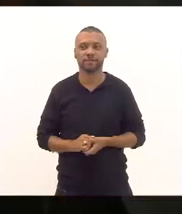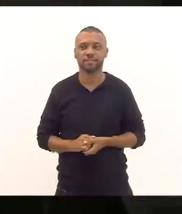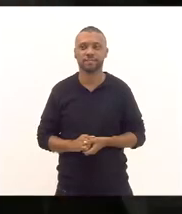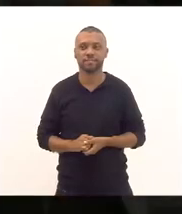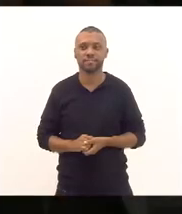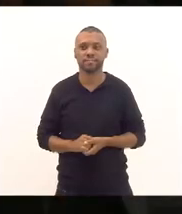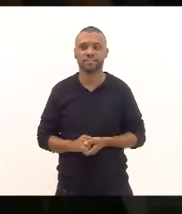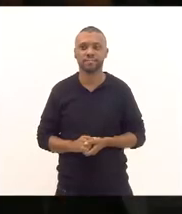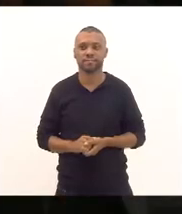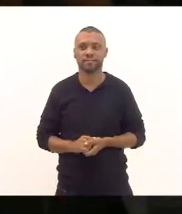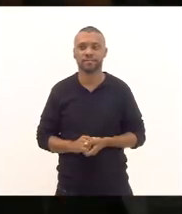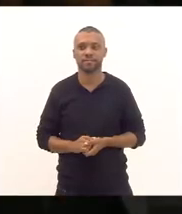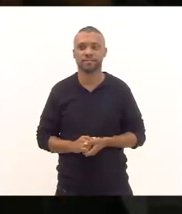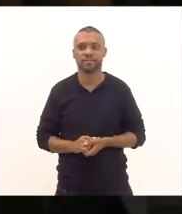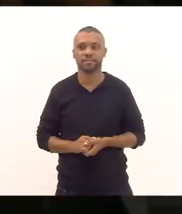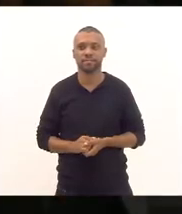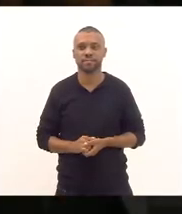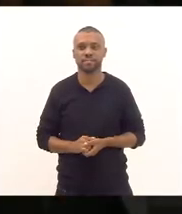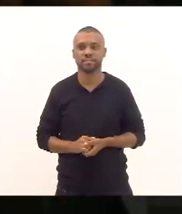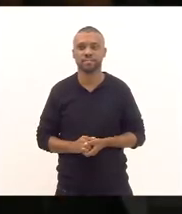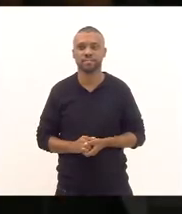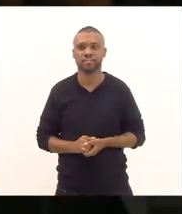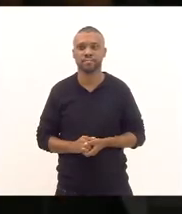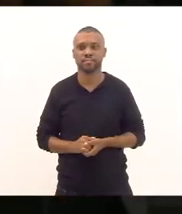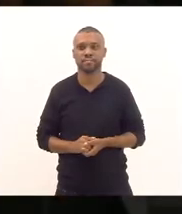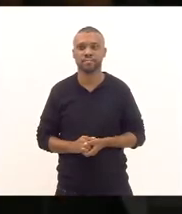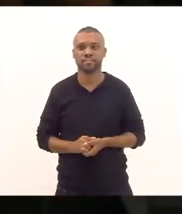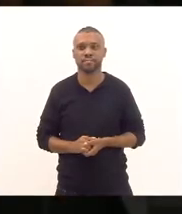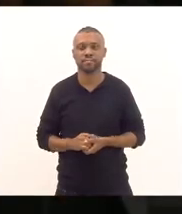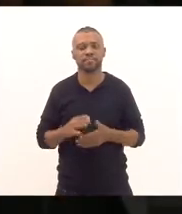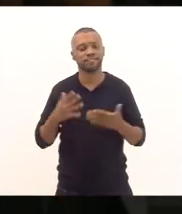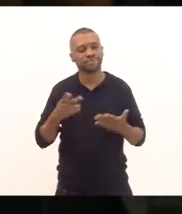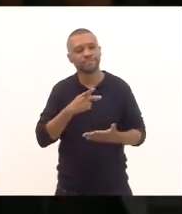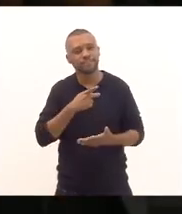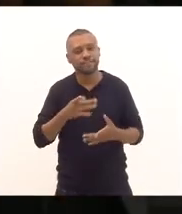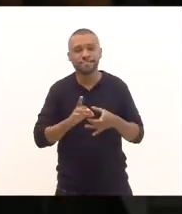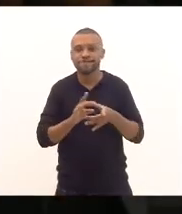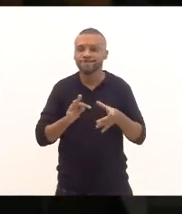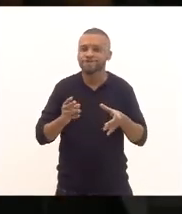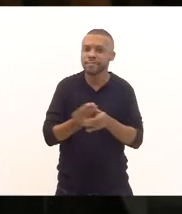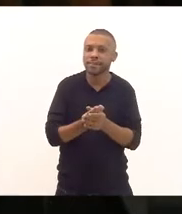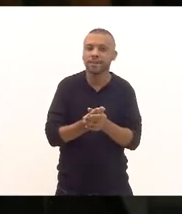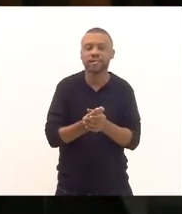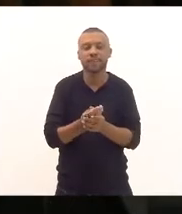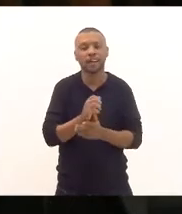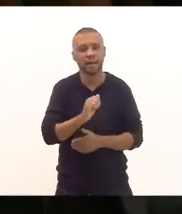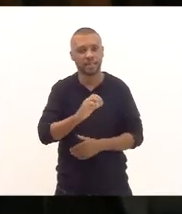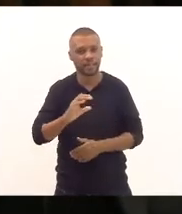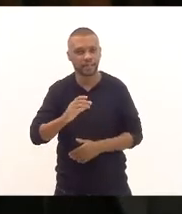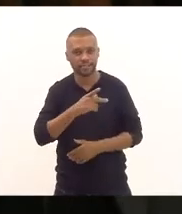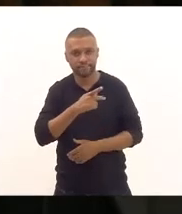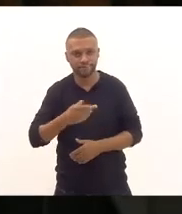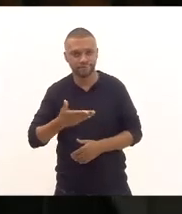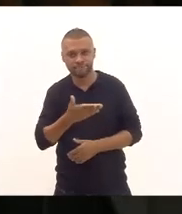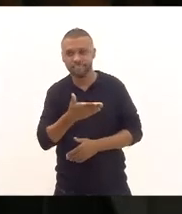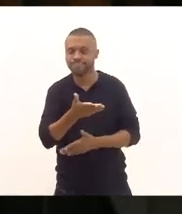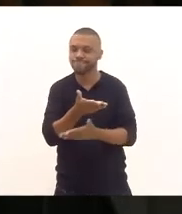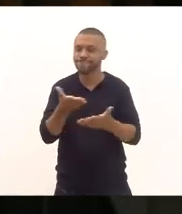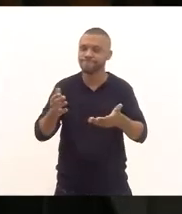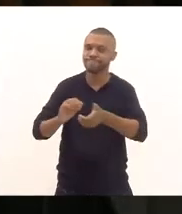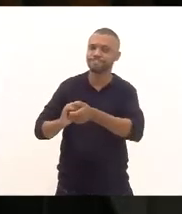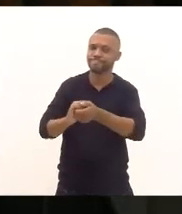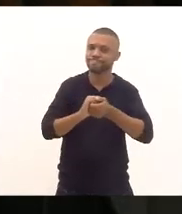oh alô o presidente democrático André Ceciliano deputados